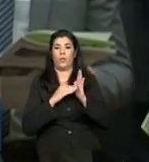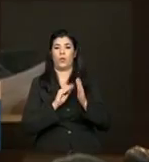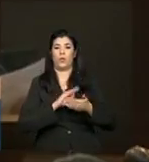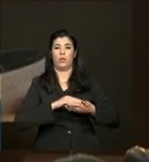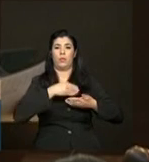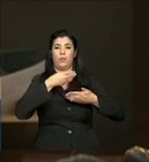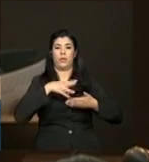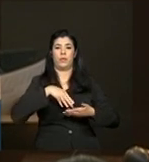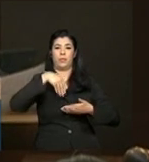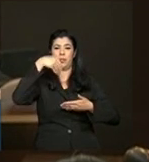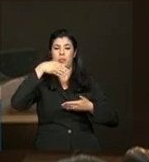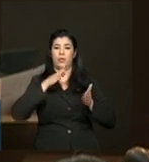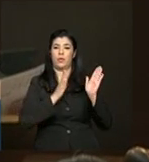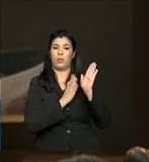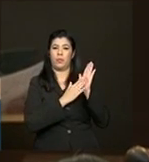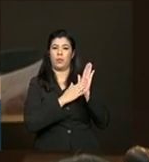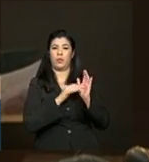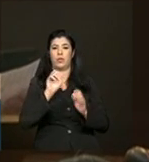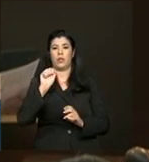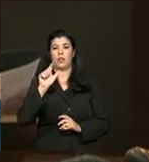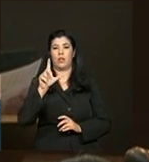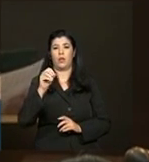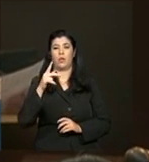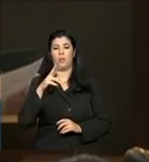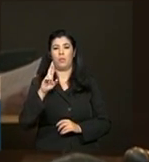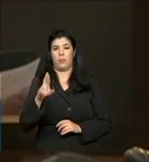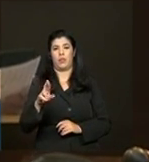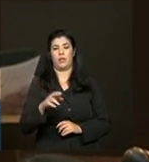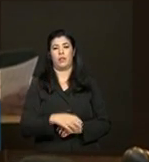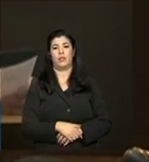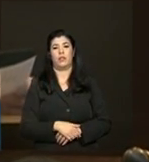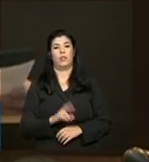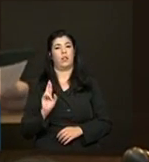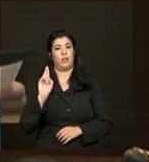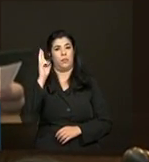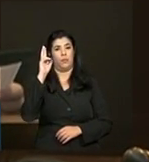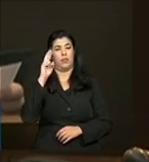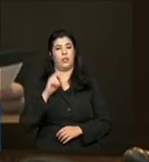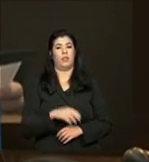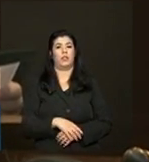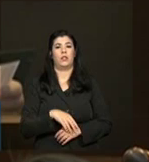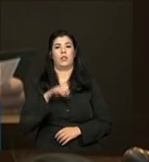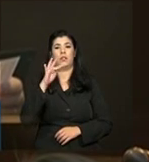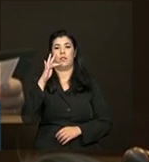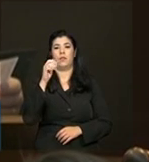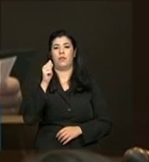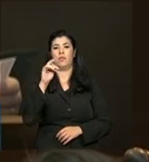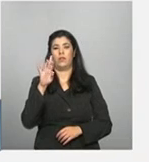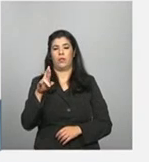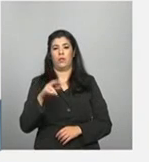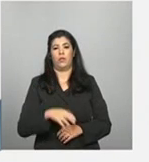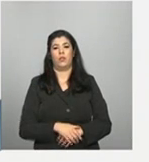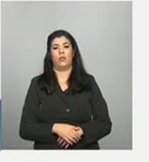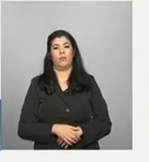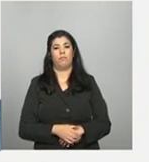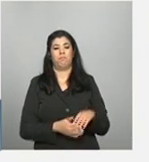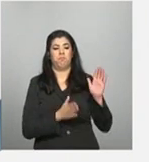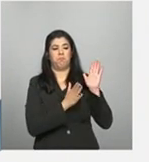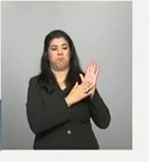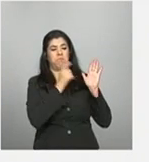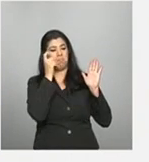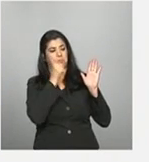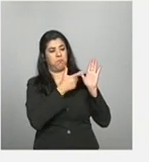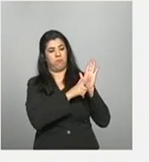envelope entregue pela proponente Alupar Investimento SA, representado pela corretora Fator, declara que não possui